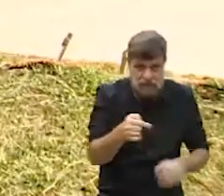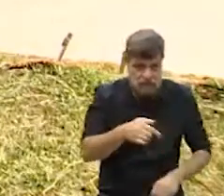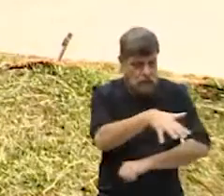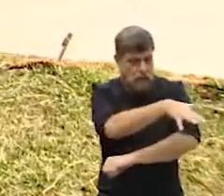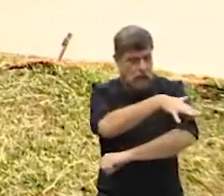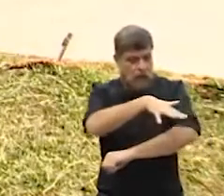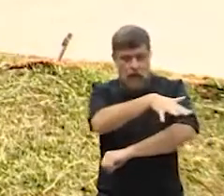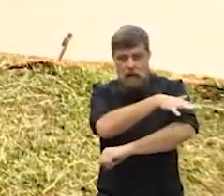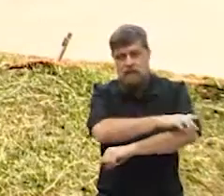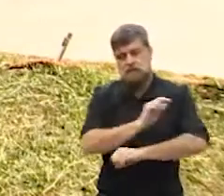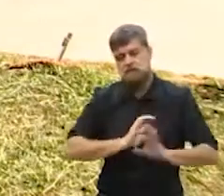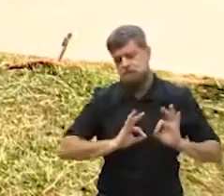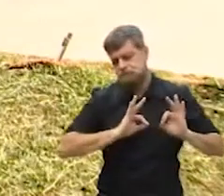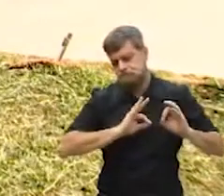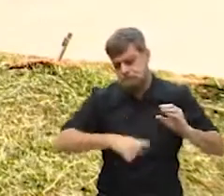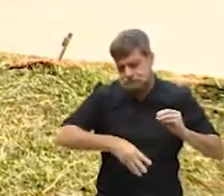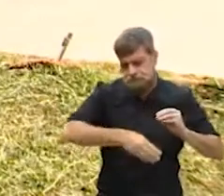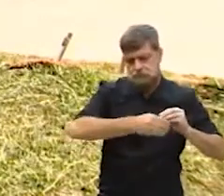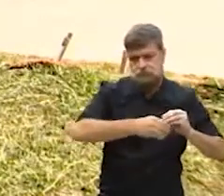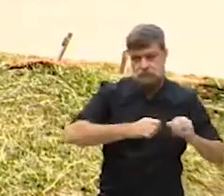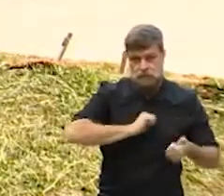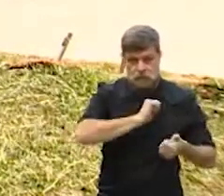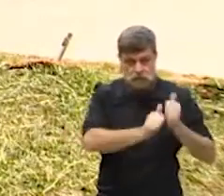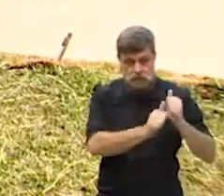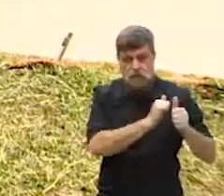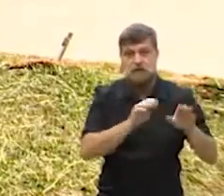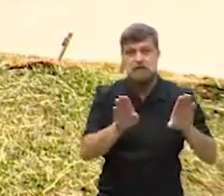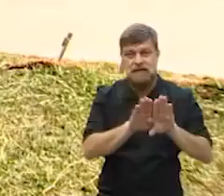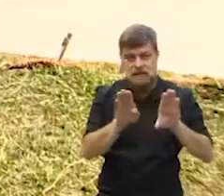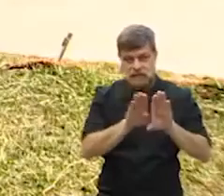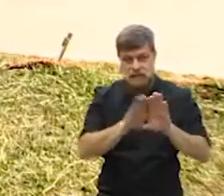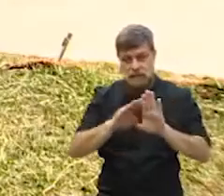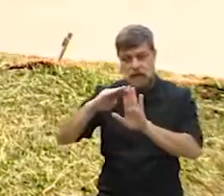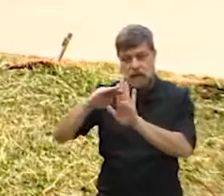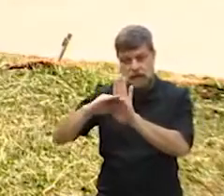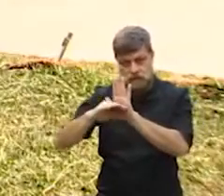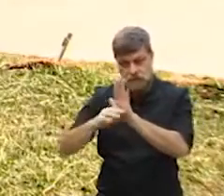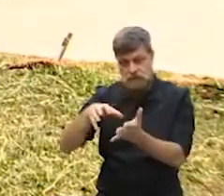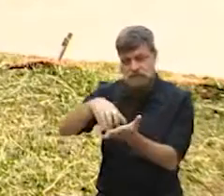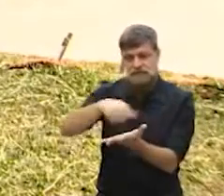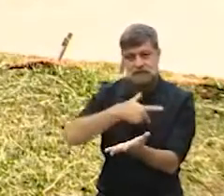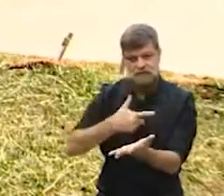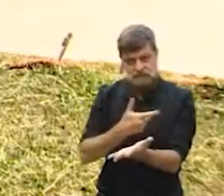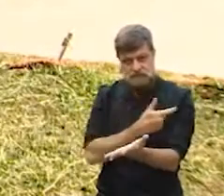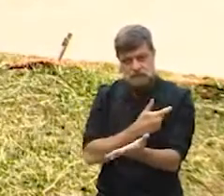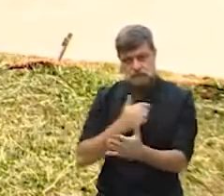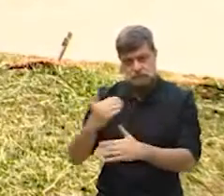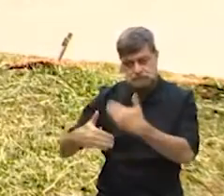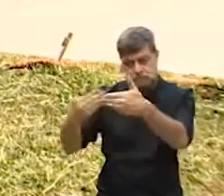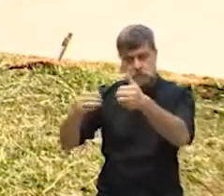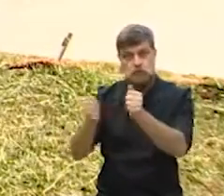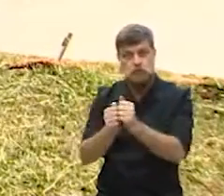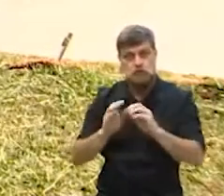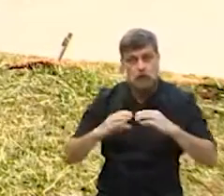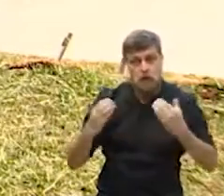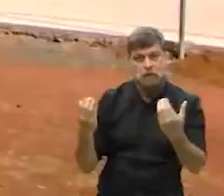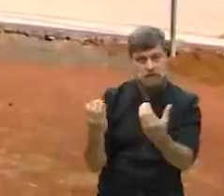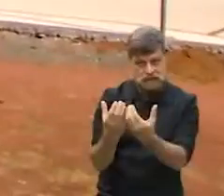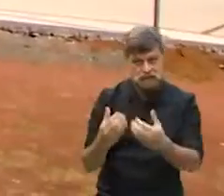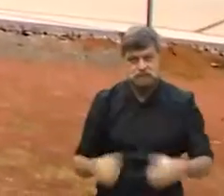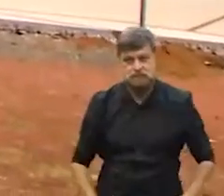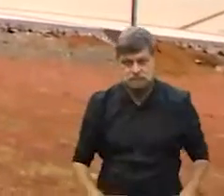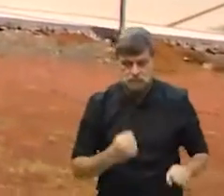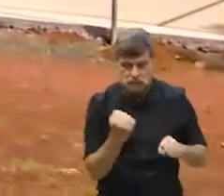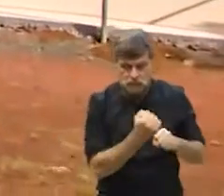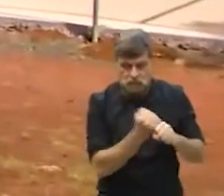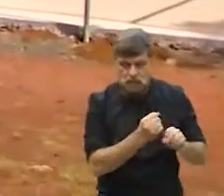e a praça vai agregar muito, não somente para o esporte, mas também para alguns projetos que o posto de saúde desenvolve com a comunidade.